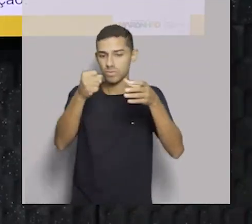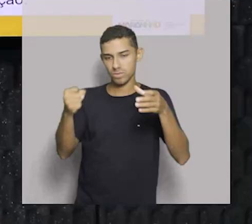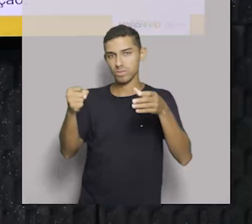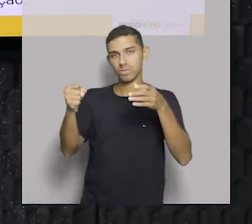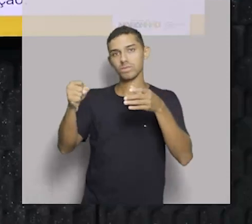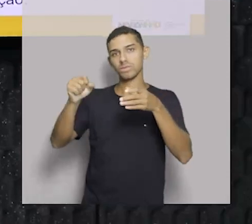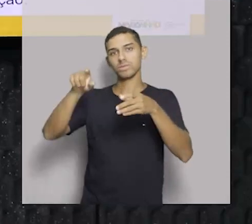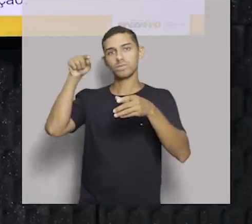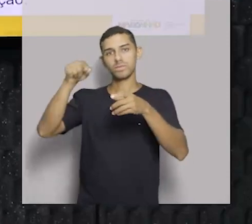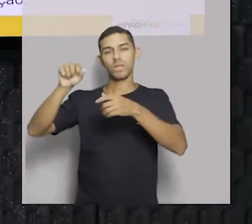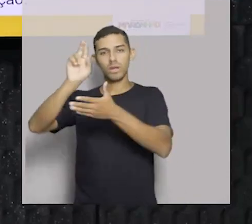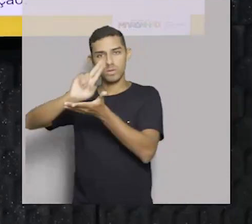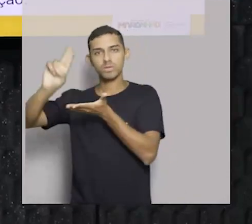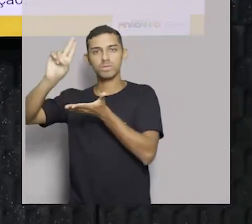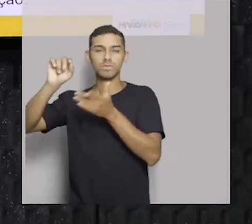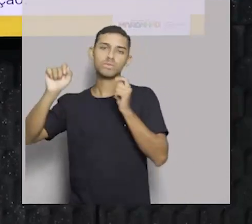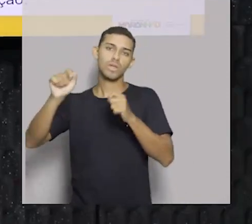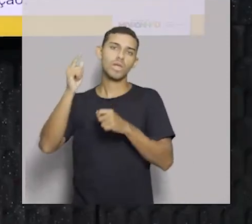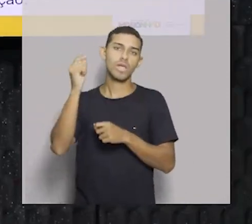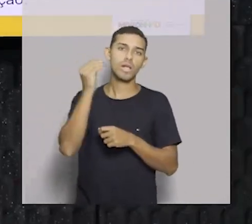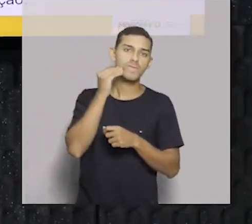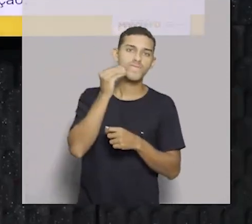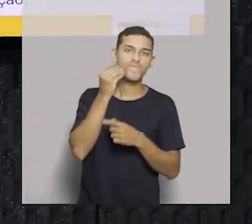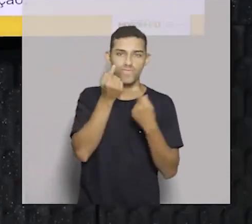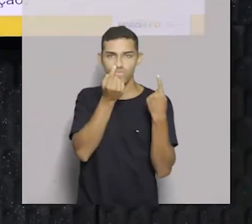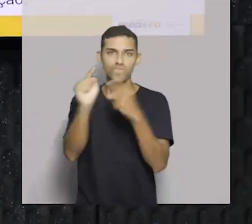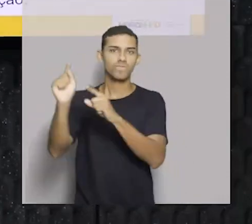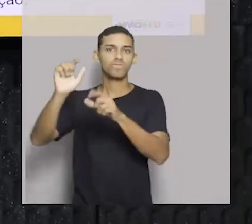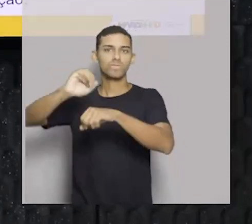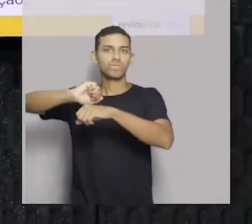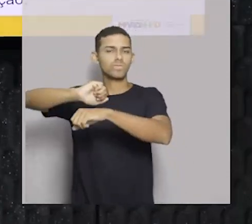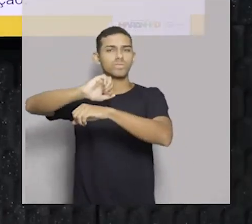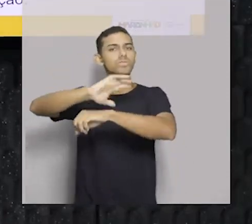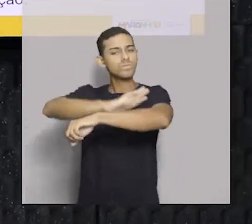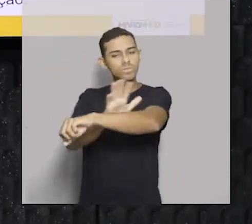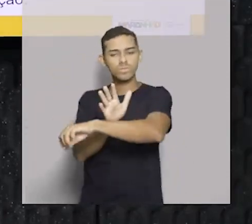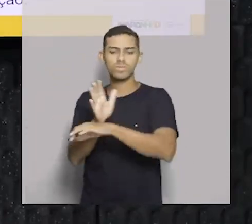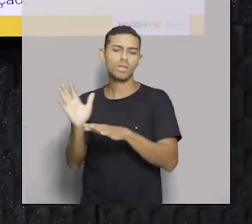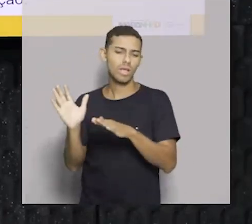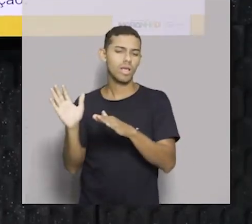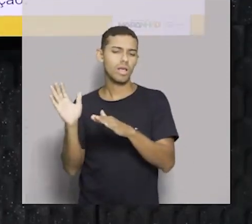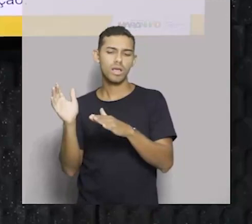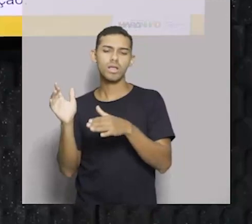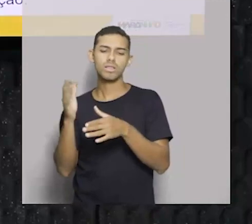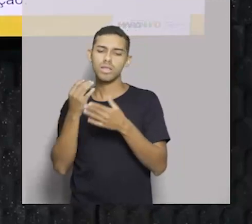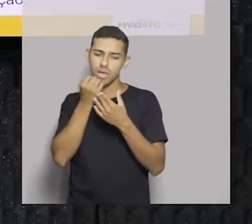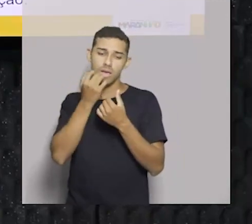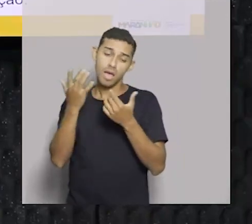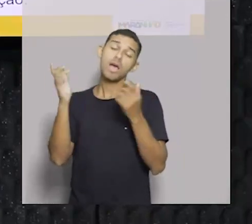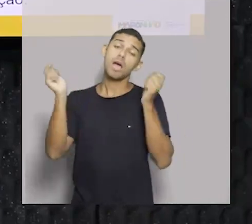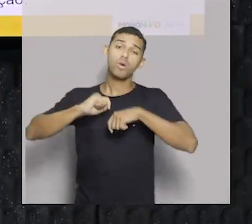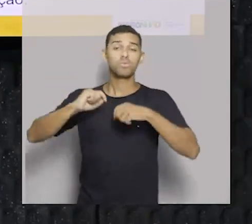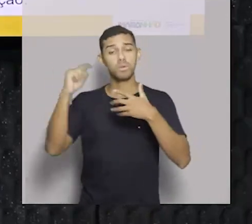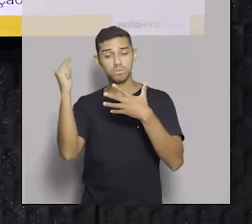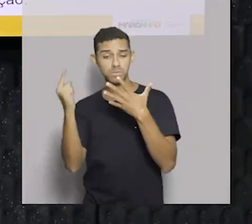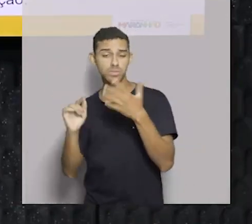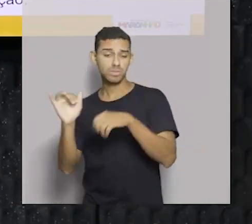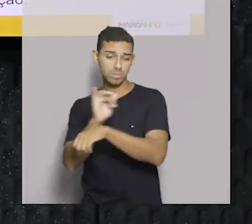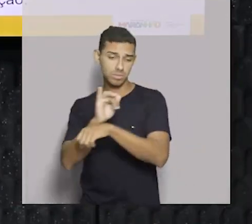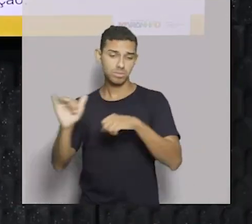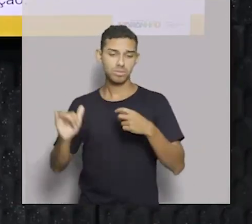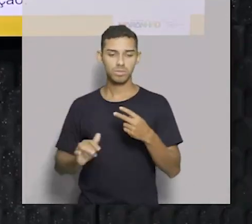então é uma forma de tentar combater o racismo não é o suficiente mas é uma forma certo é uma